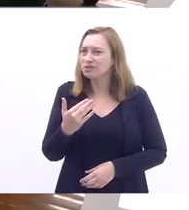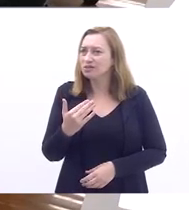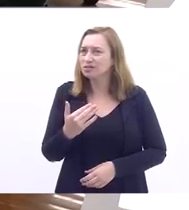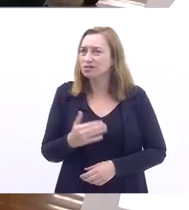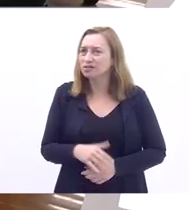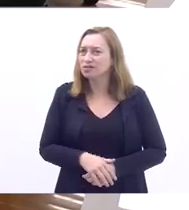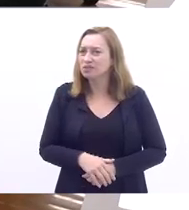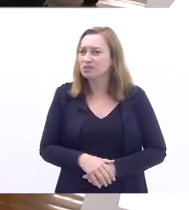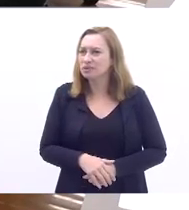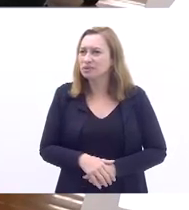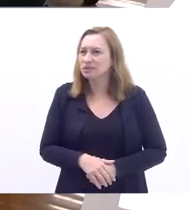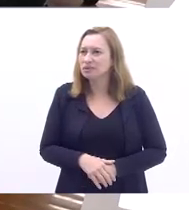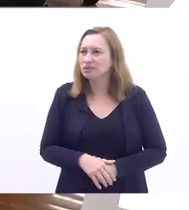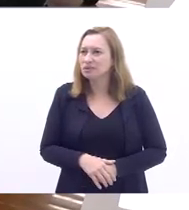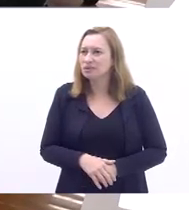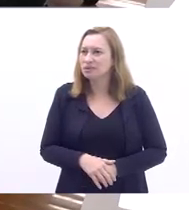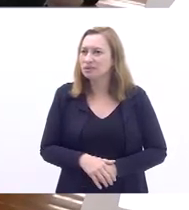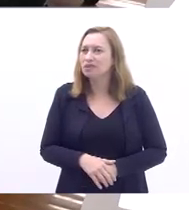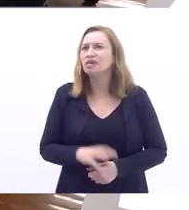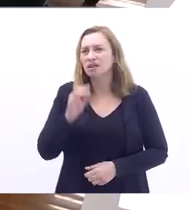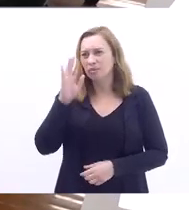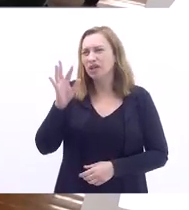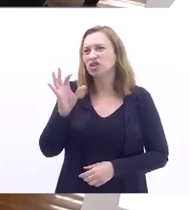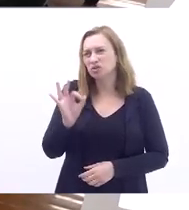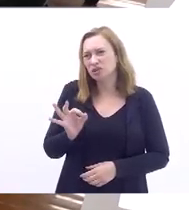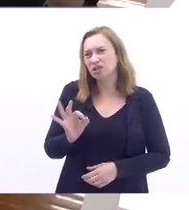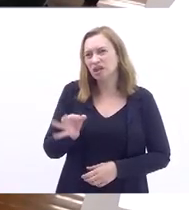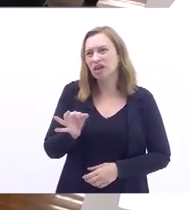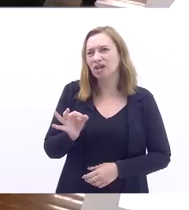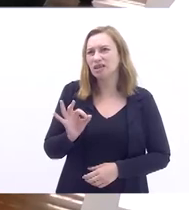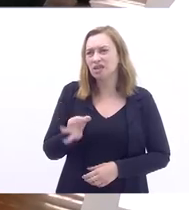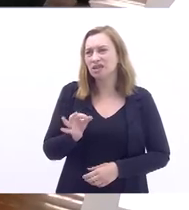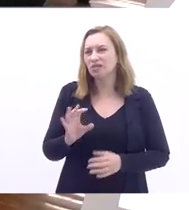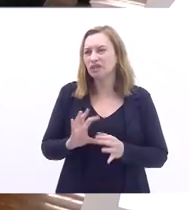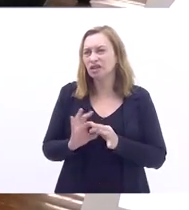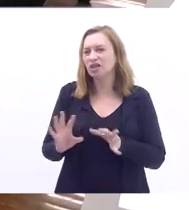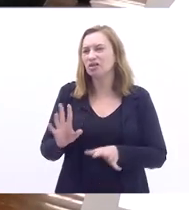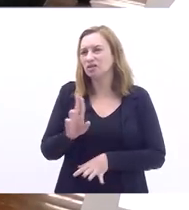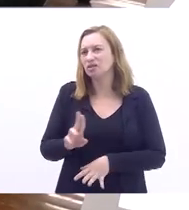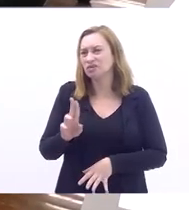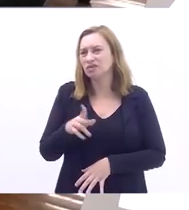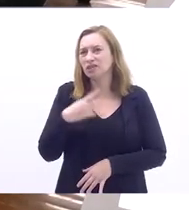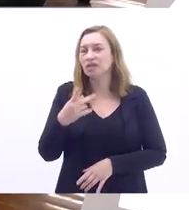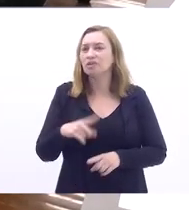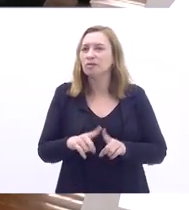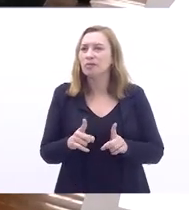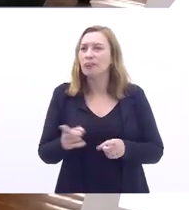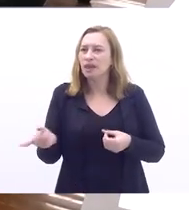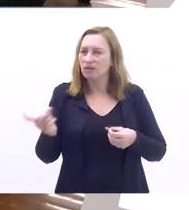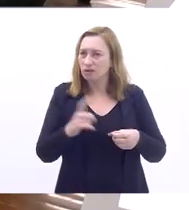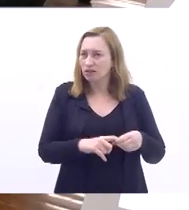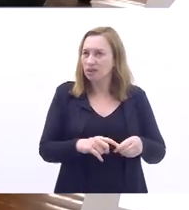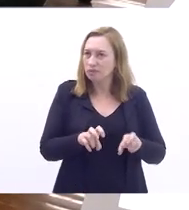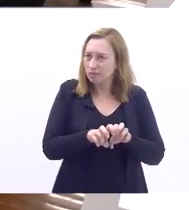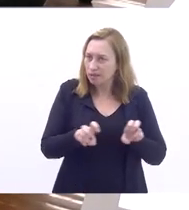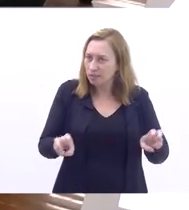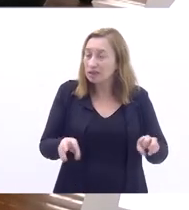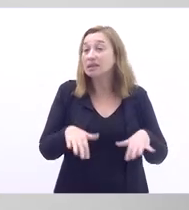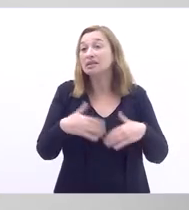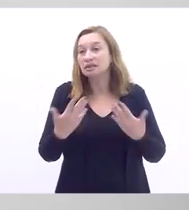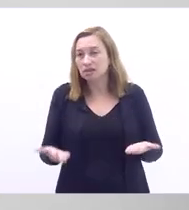é só que eu não vou mais não que seja obviamente a gente vai permitir o uso da palavra mas a palavra vai voltar para mesa